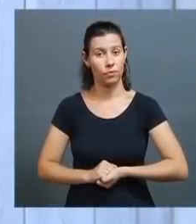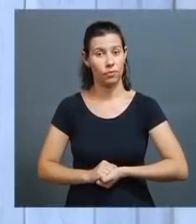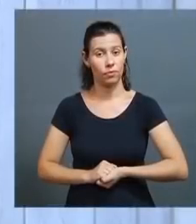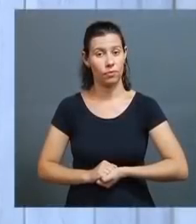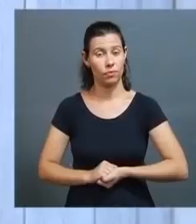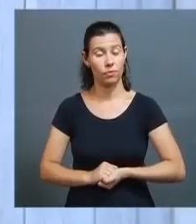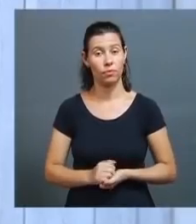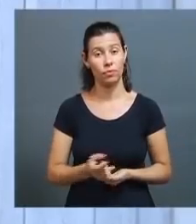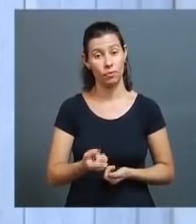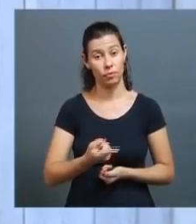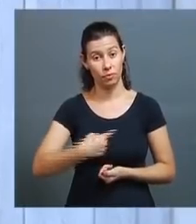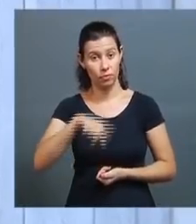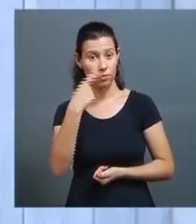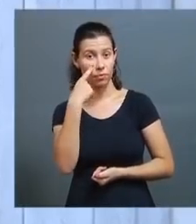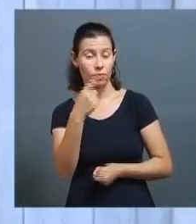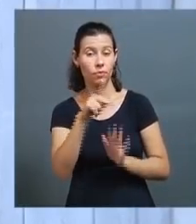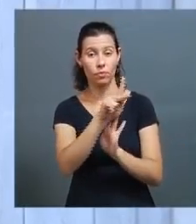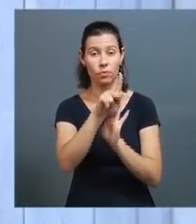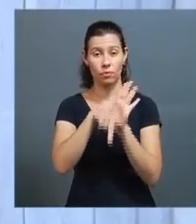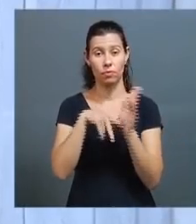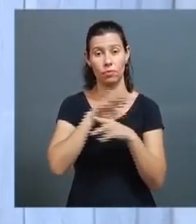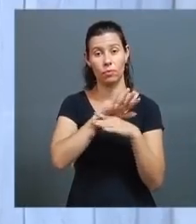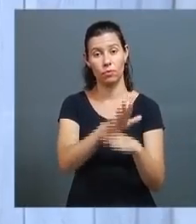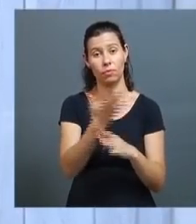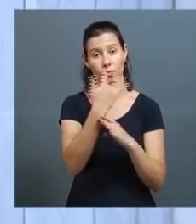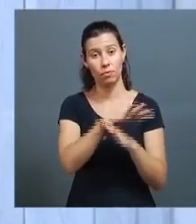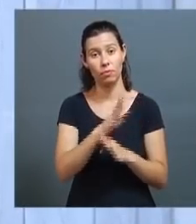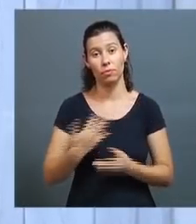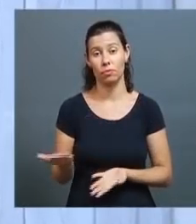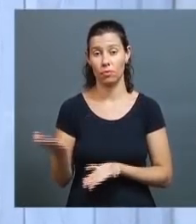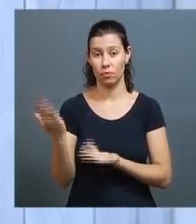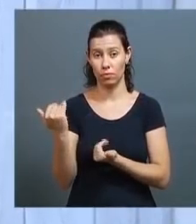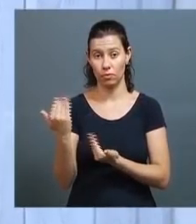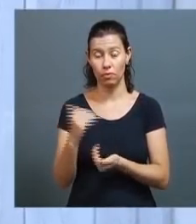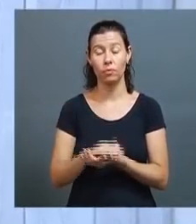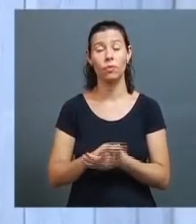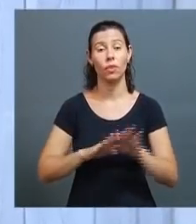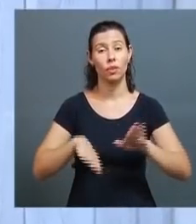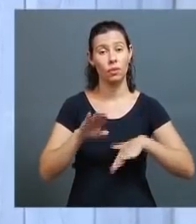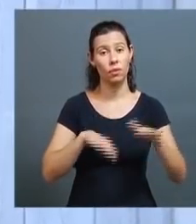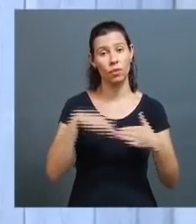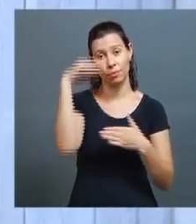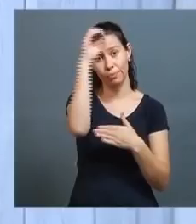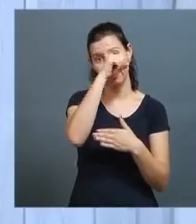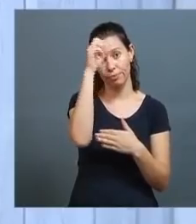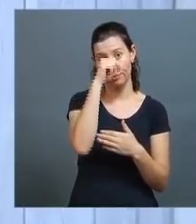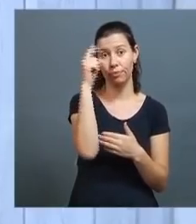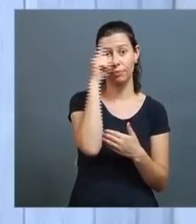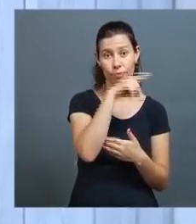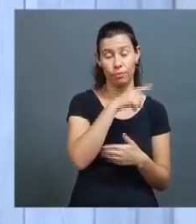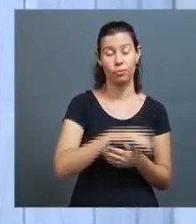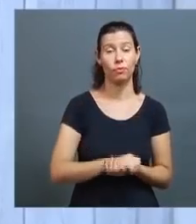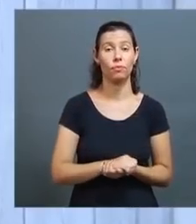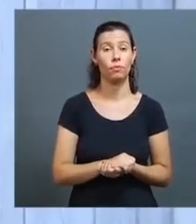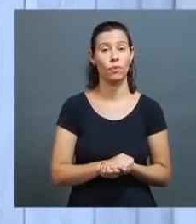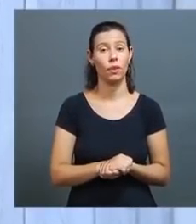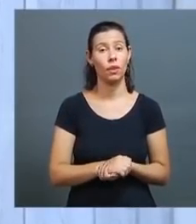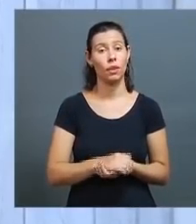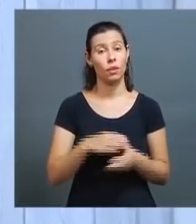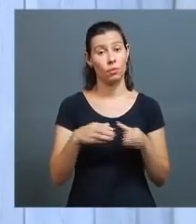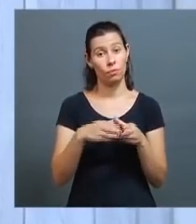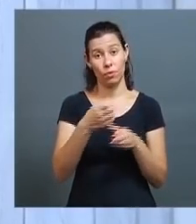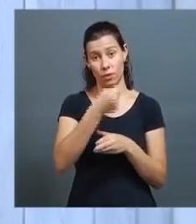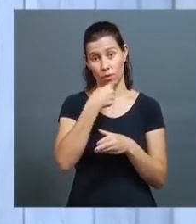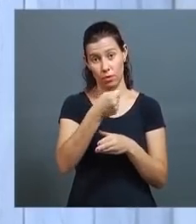A gente vai mostrar agora um projeto que ajuda crianças e adolescentes com dificuldades no processo de aprendizagem. Nossa equipe de